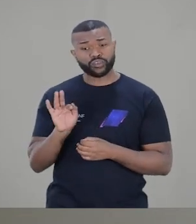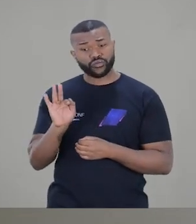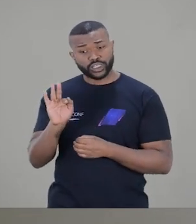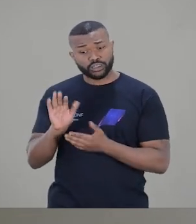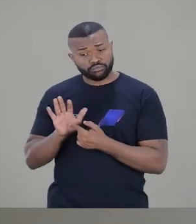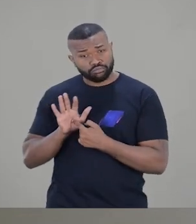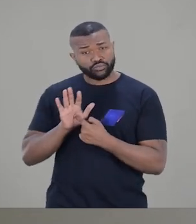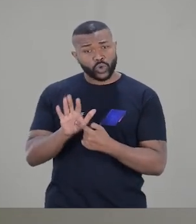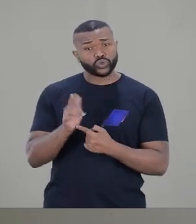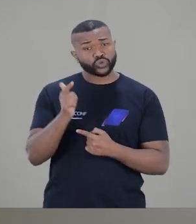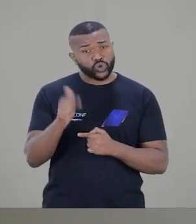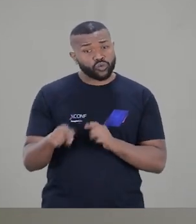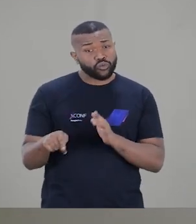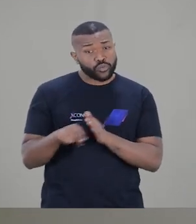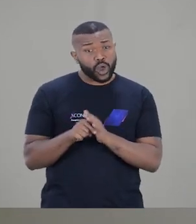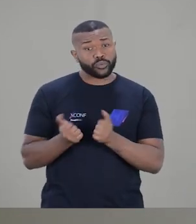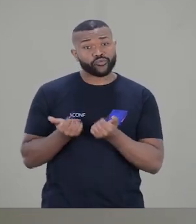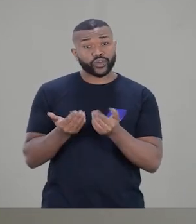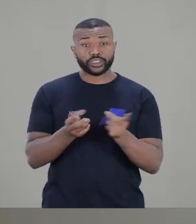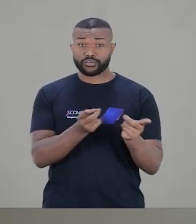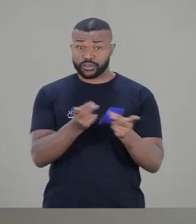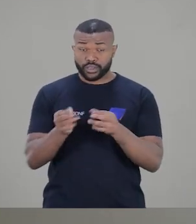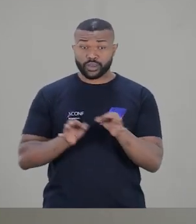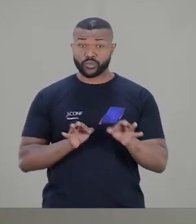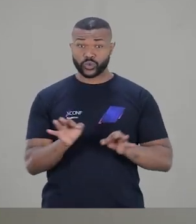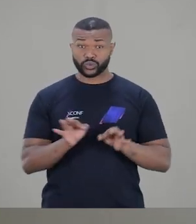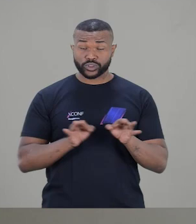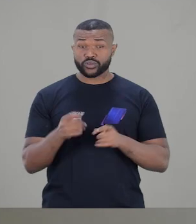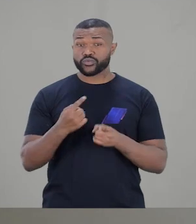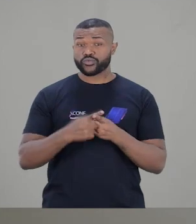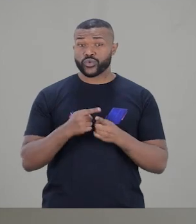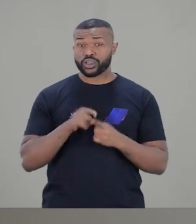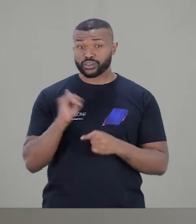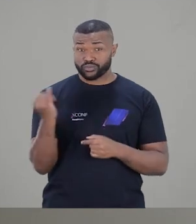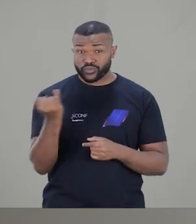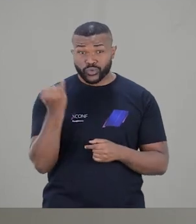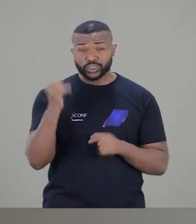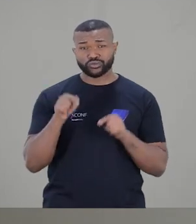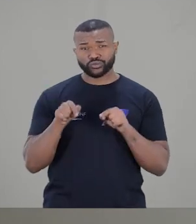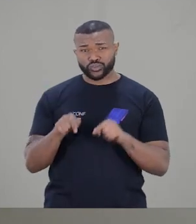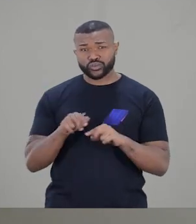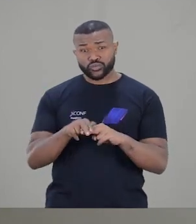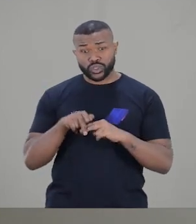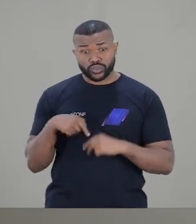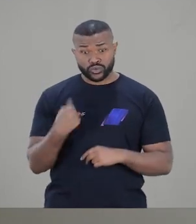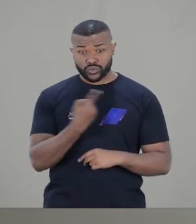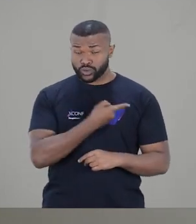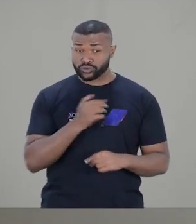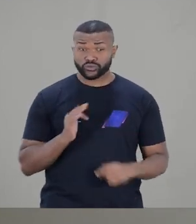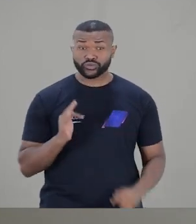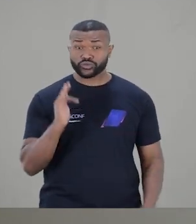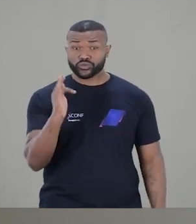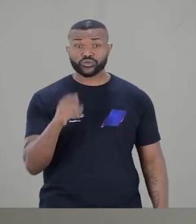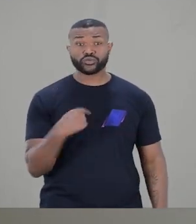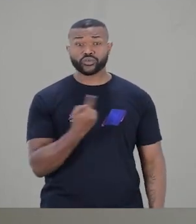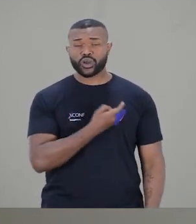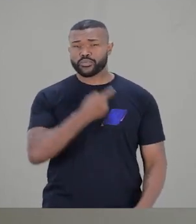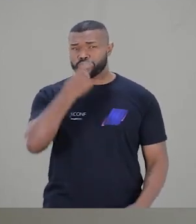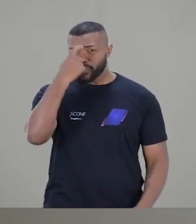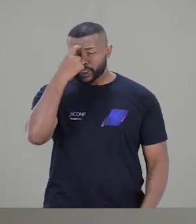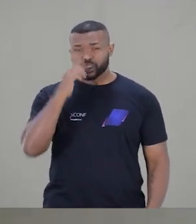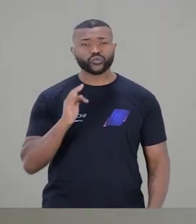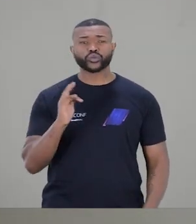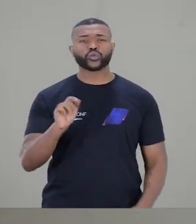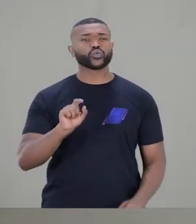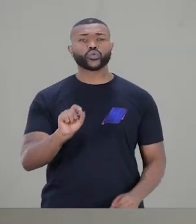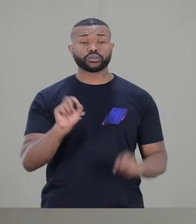essa feature de novo numa nova release em produção. Por que isso é importante? Para o nosso futuro. O que a gente está pensando de